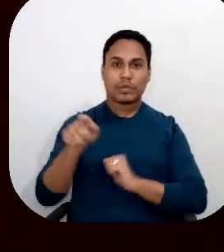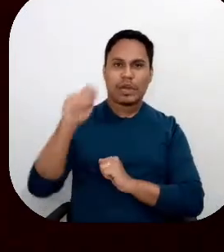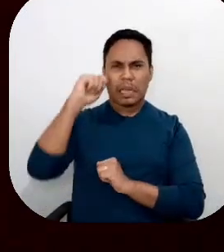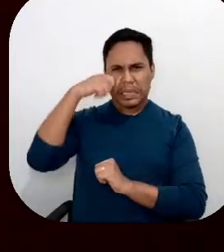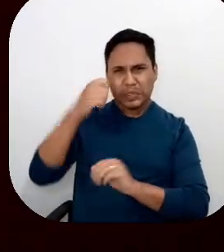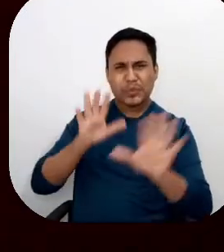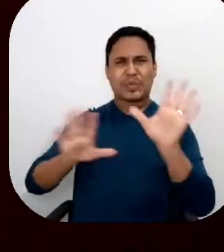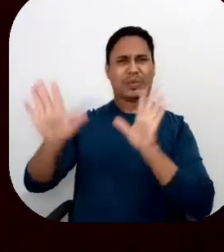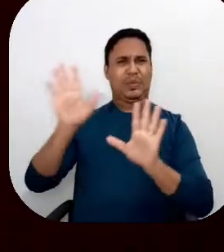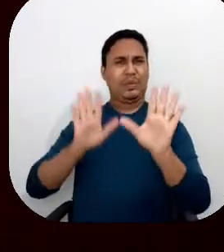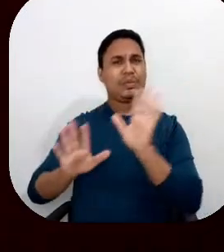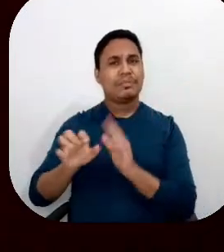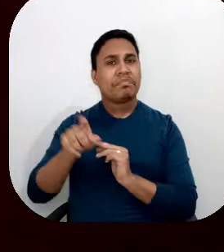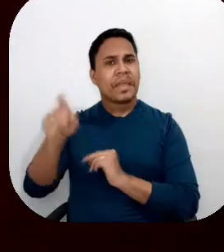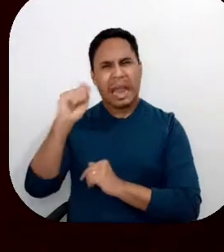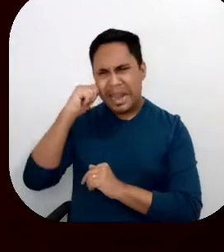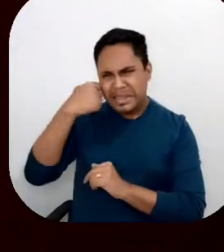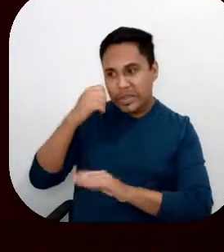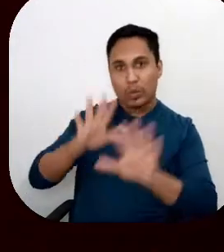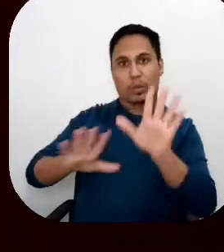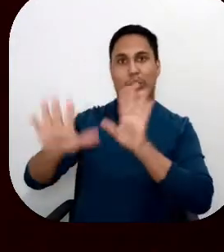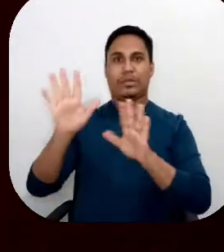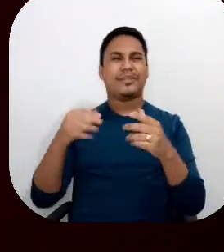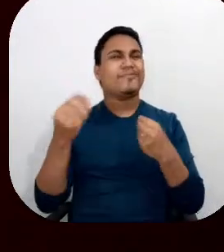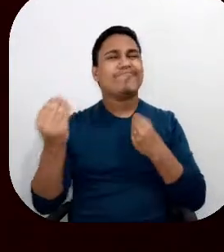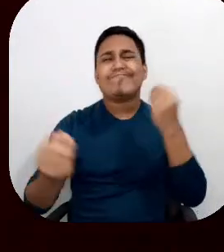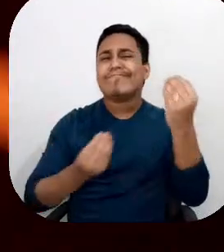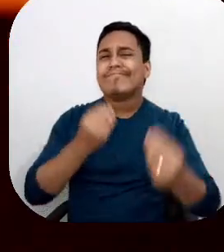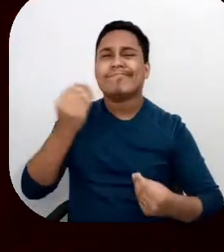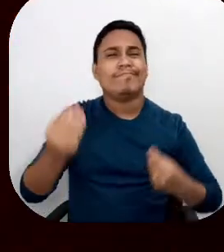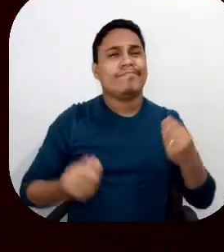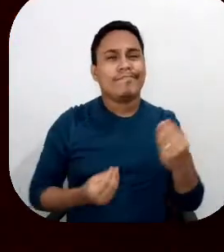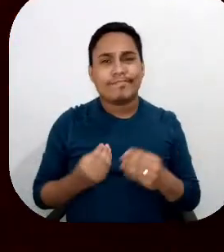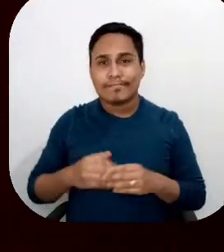Suspeito, suspeito, suspeito.